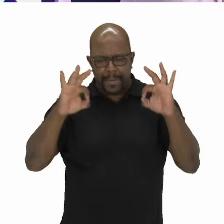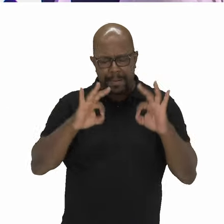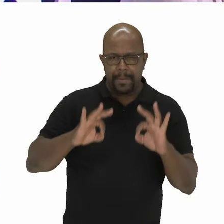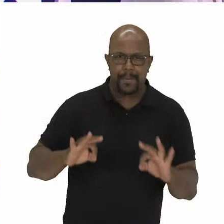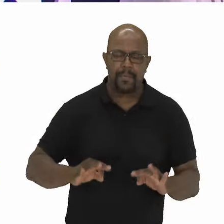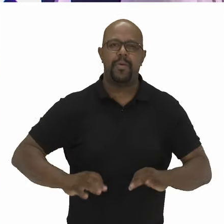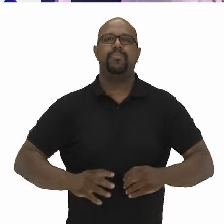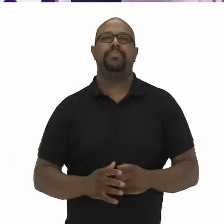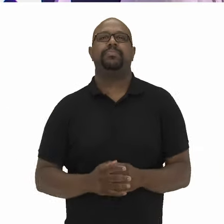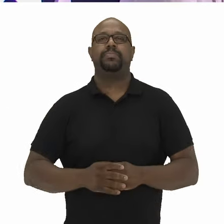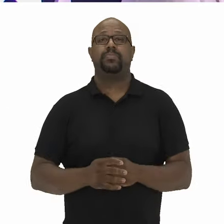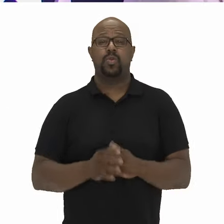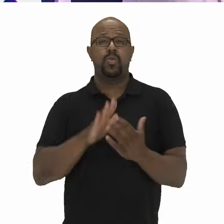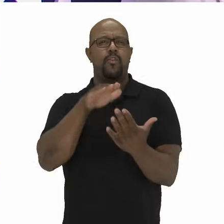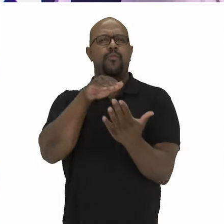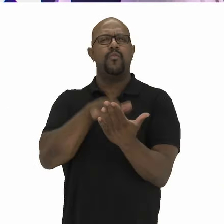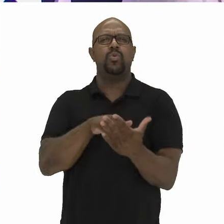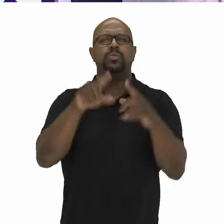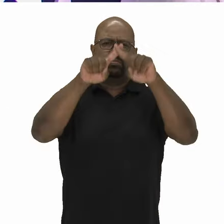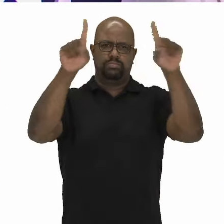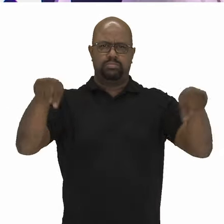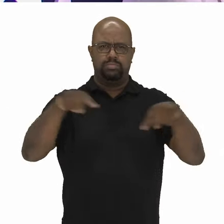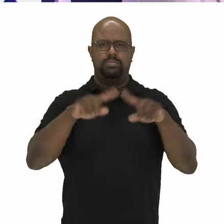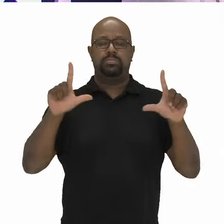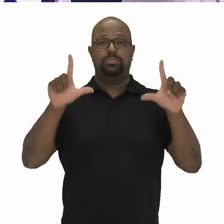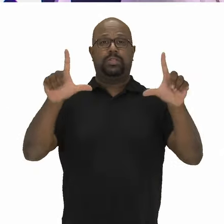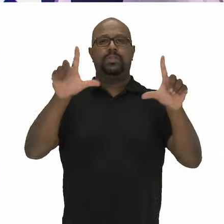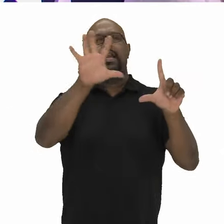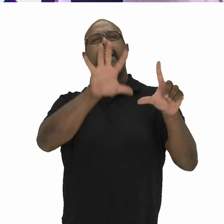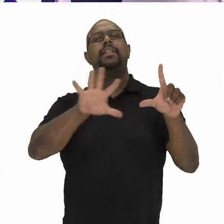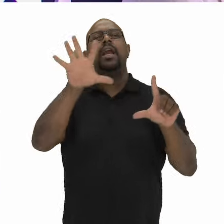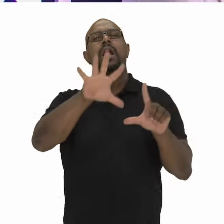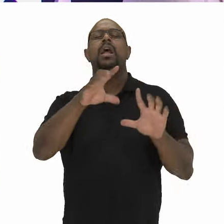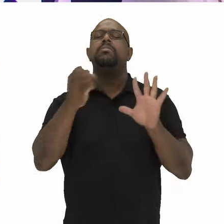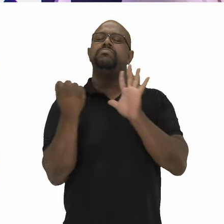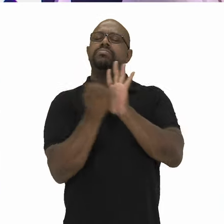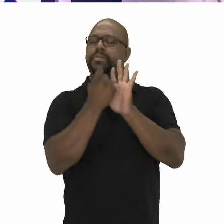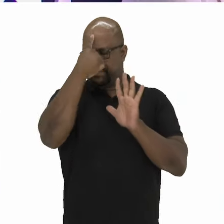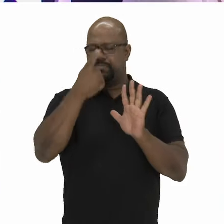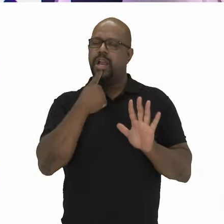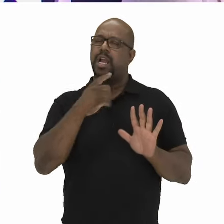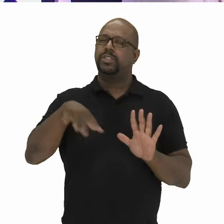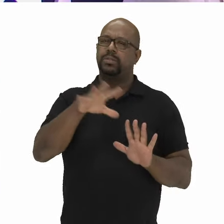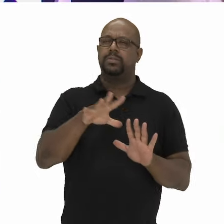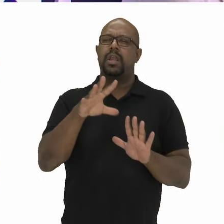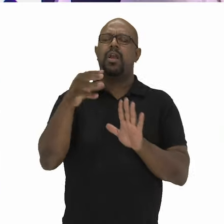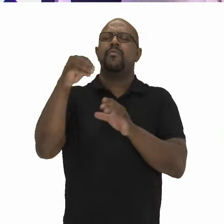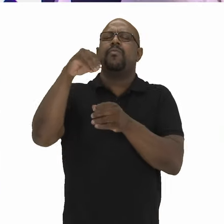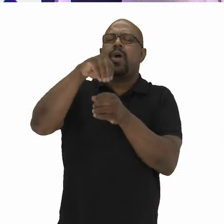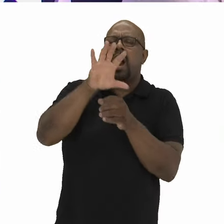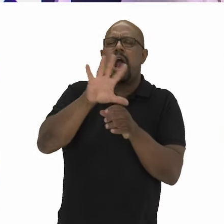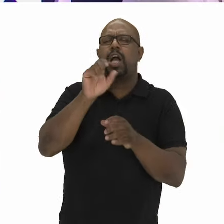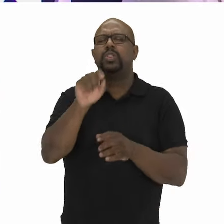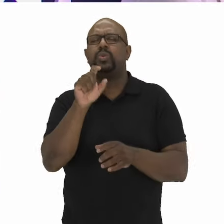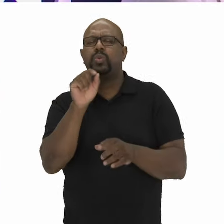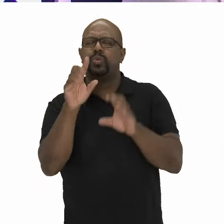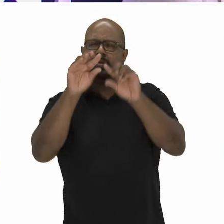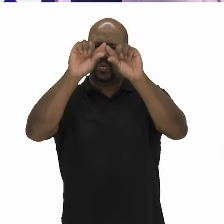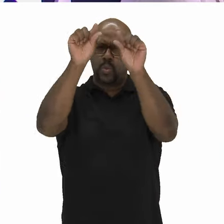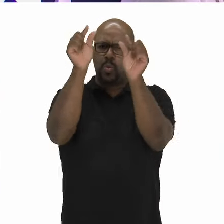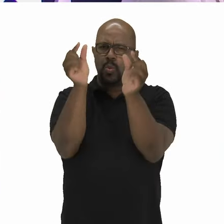pequeno espaço entre eles no fundo um monitor de TV na tela a logo do programa sobre fundo azul formas